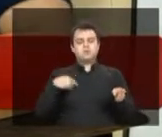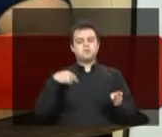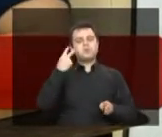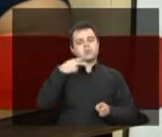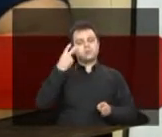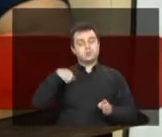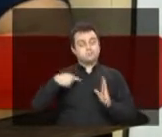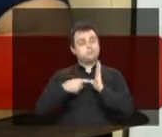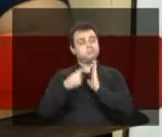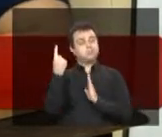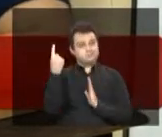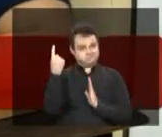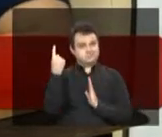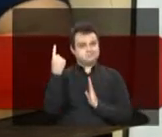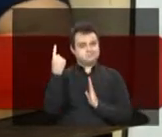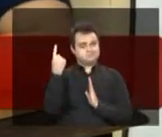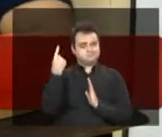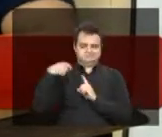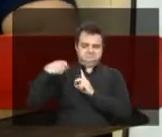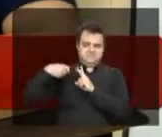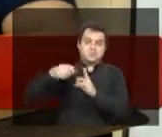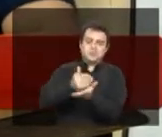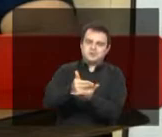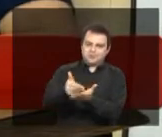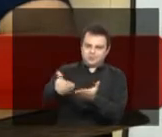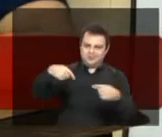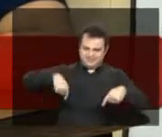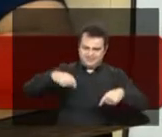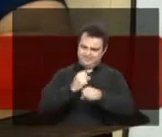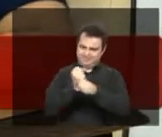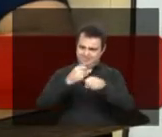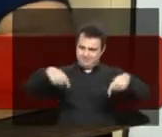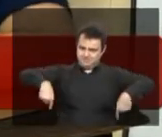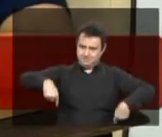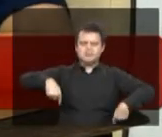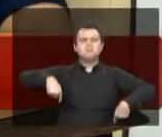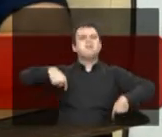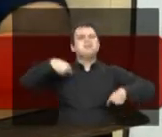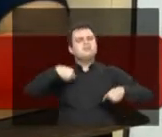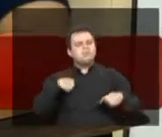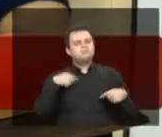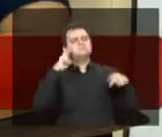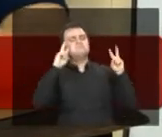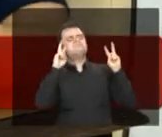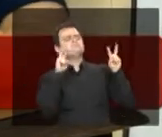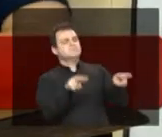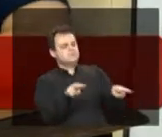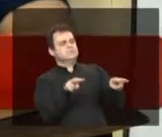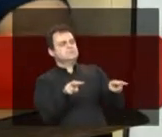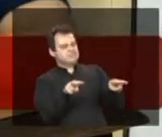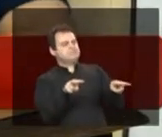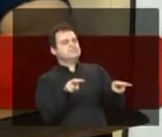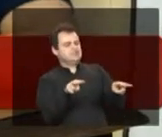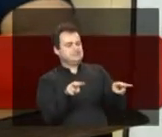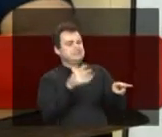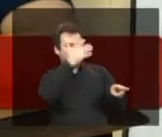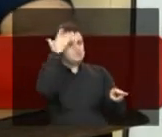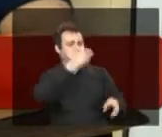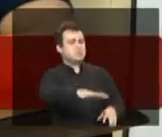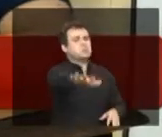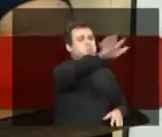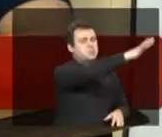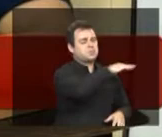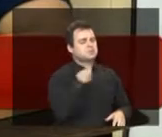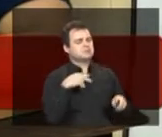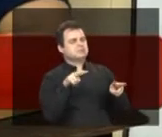vereador, sendo o meu primeiro ano, os primeiros meses, eu já tinha mais ou menos um olhar aí muito especial para toda a comunidade, porque a gente